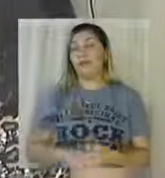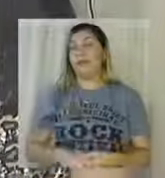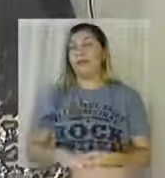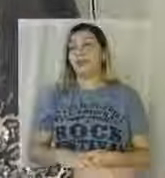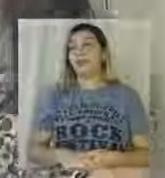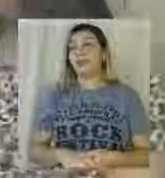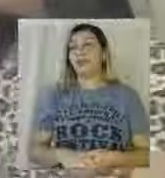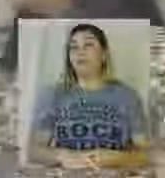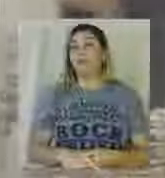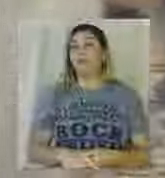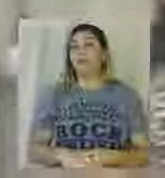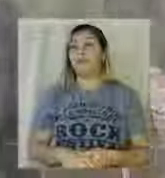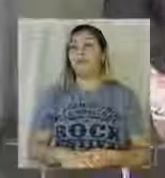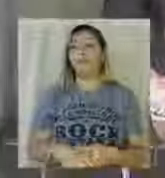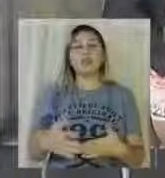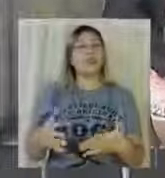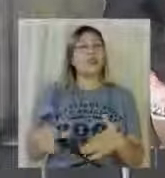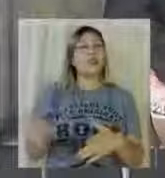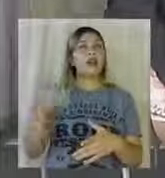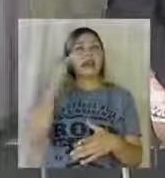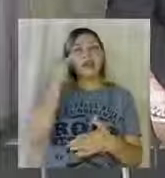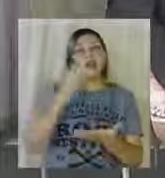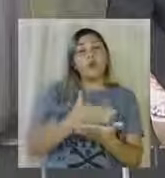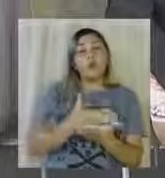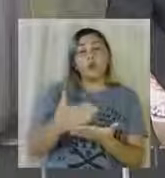que quando ela começou,